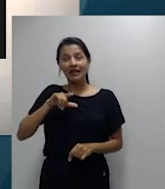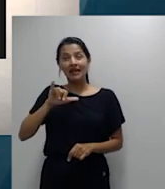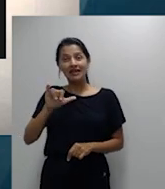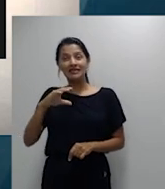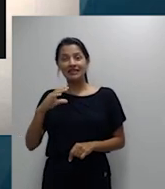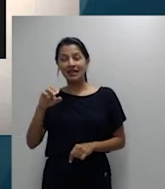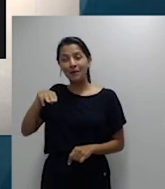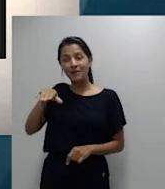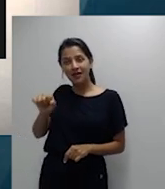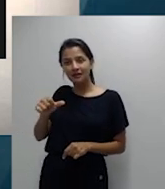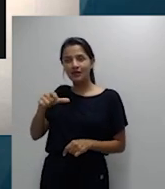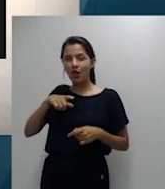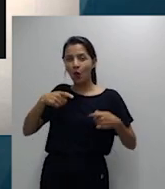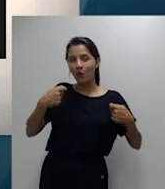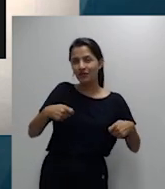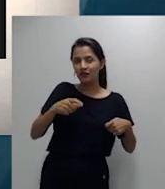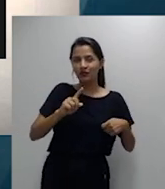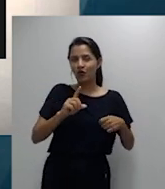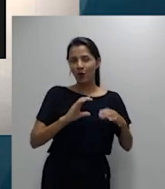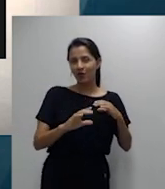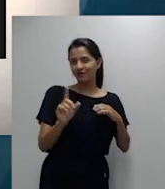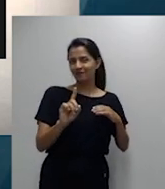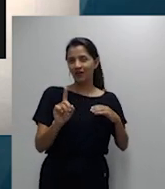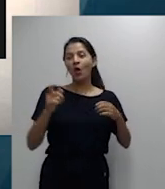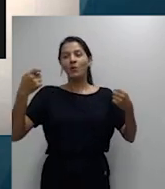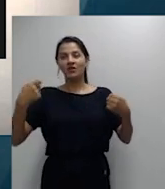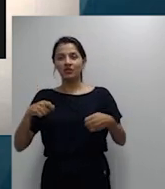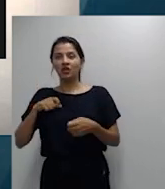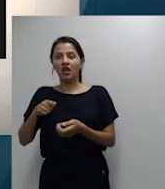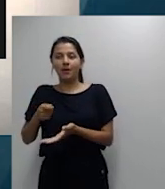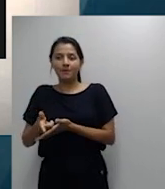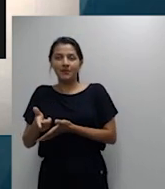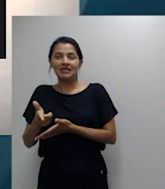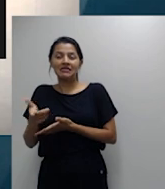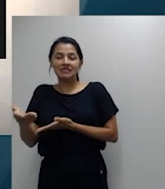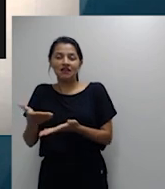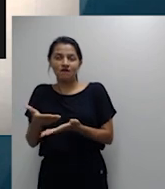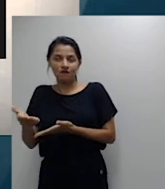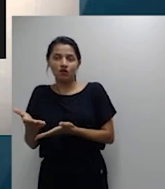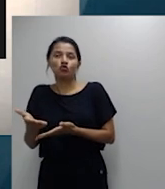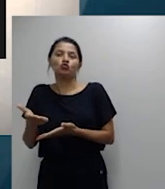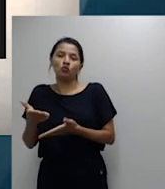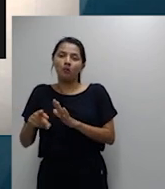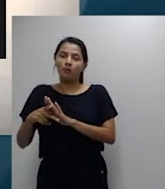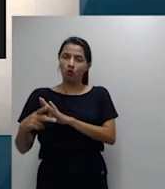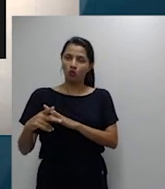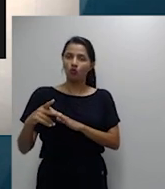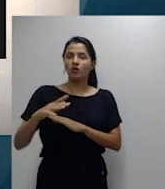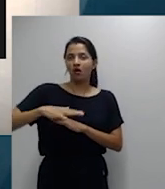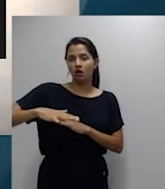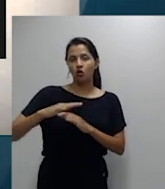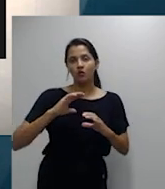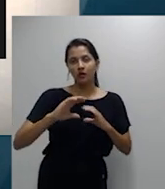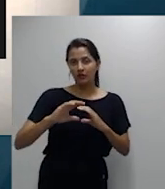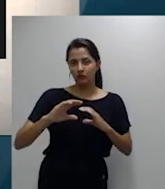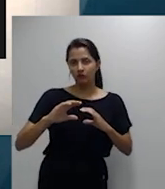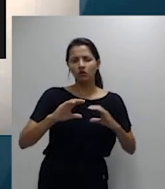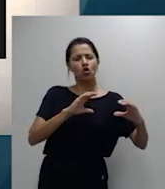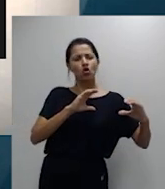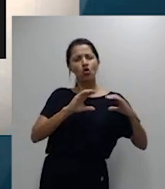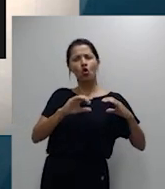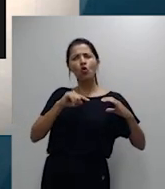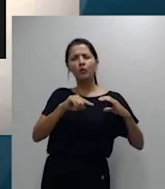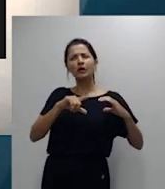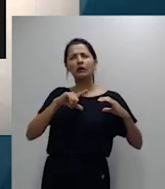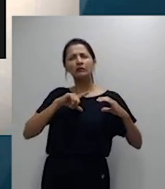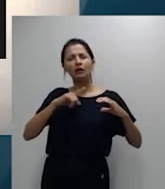preciso não de comunicação preciso de uma prestação de serviço de comunicação comunicação seus ministros permitem